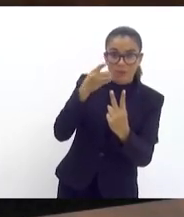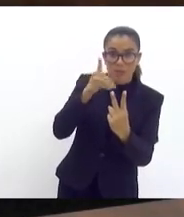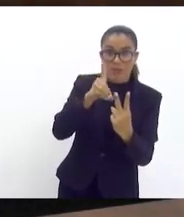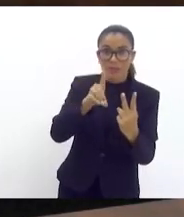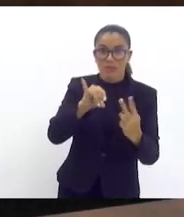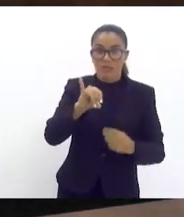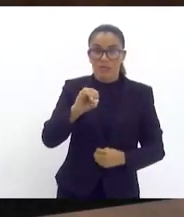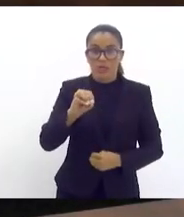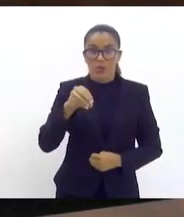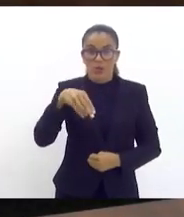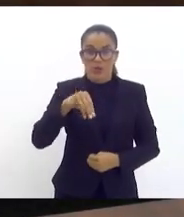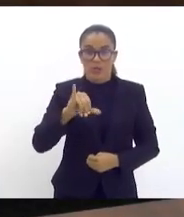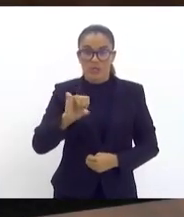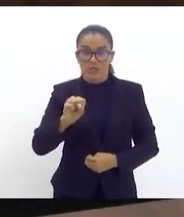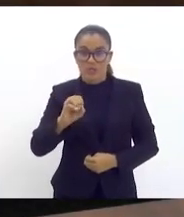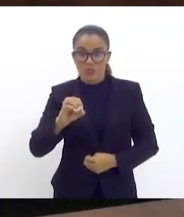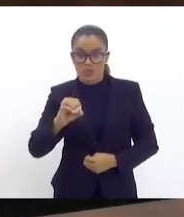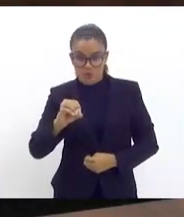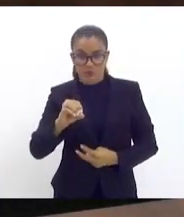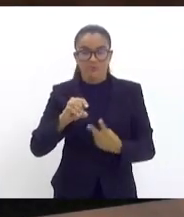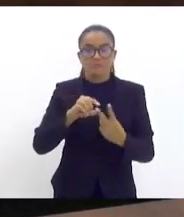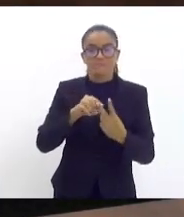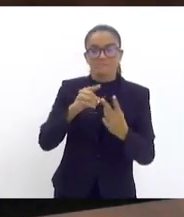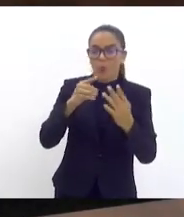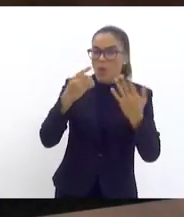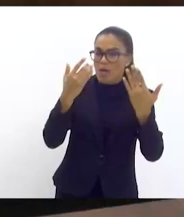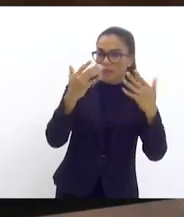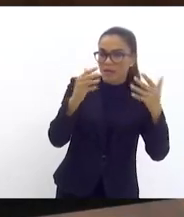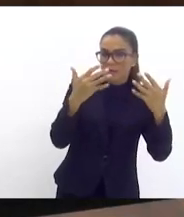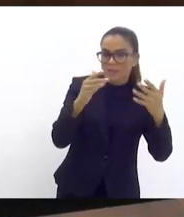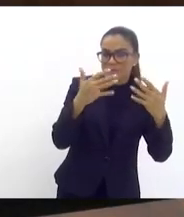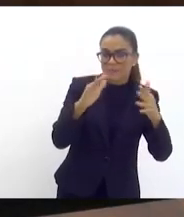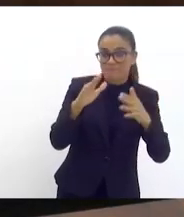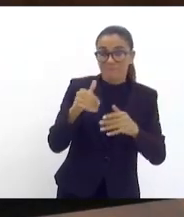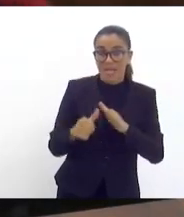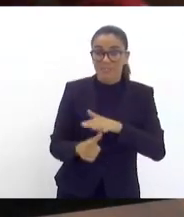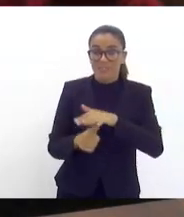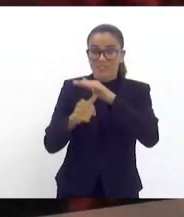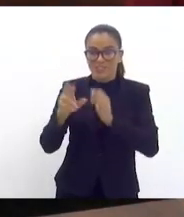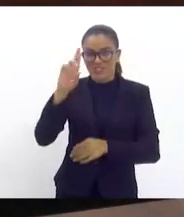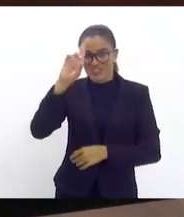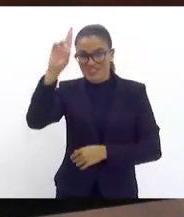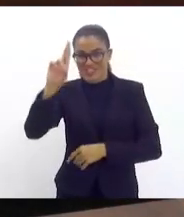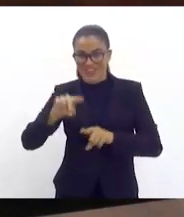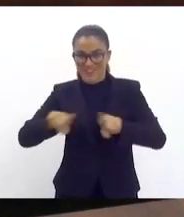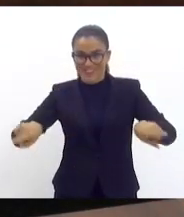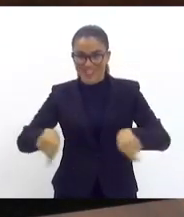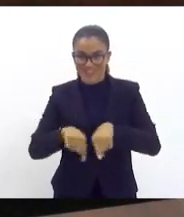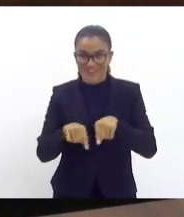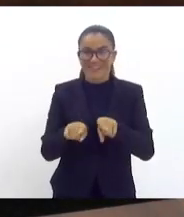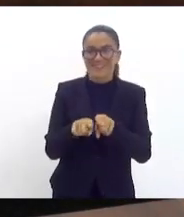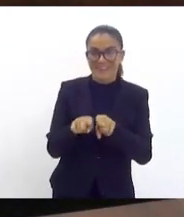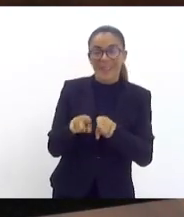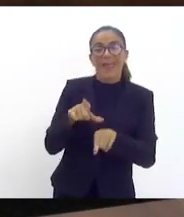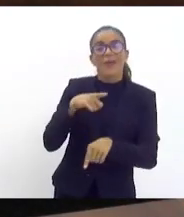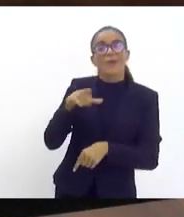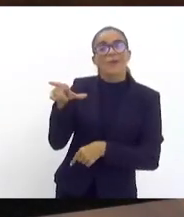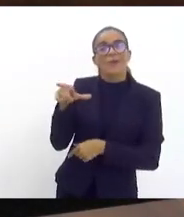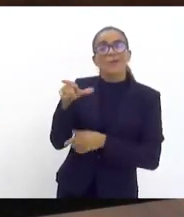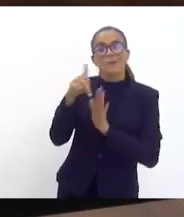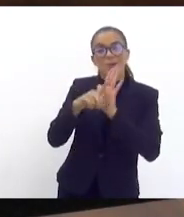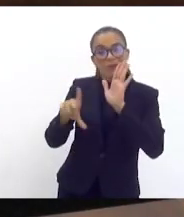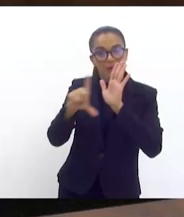Lins, que eu faço aqui uma saudação especial à sua chefe de gabinete, a Flávia. O deputado Dionísio Lins tinha um projeto